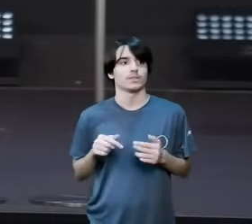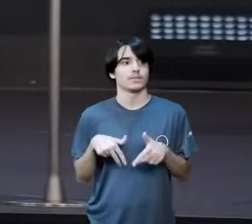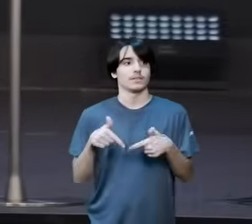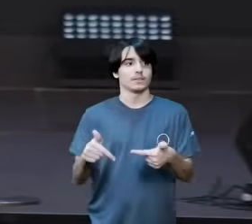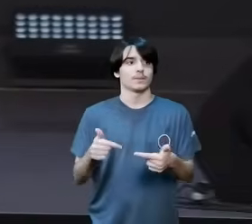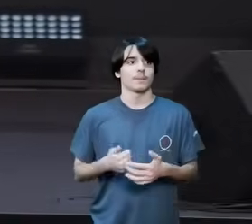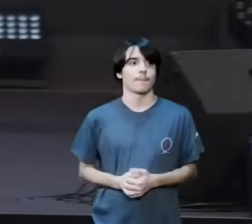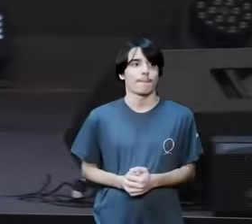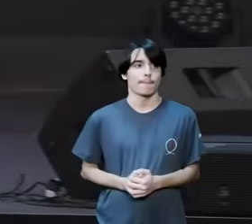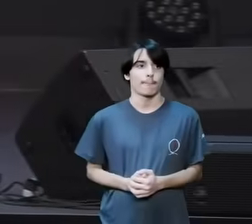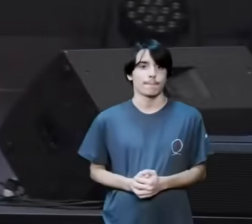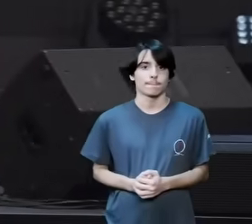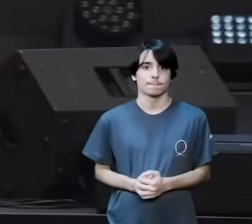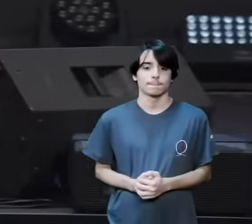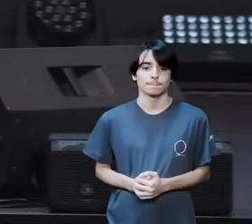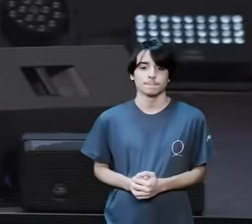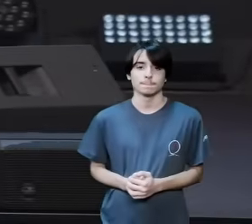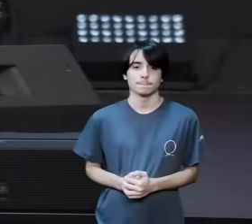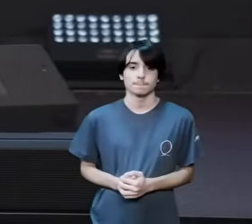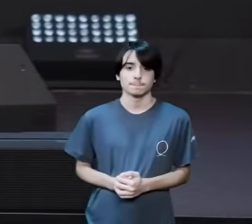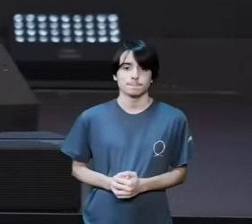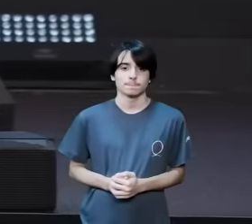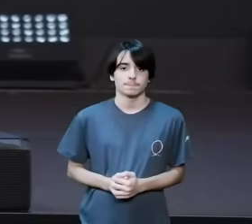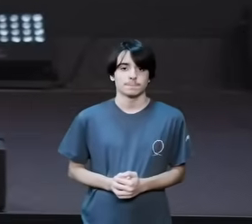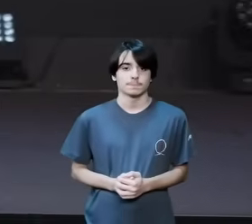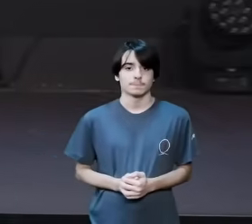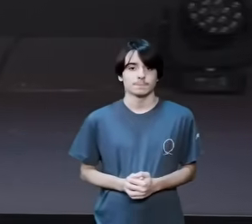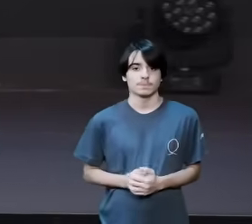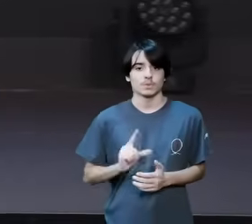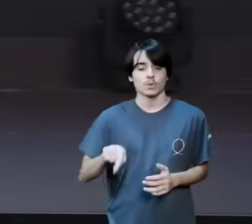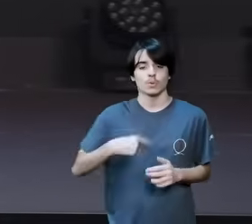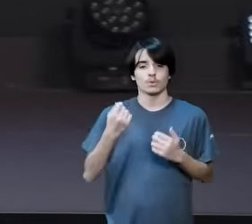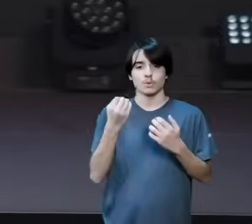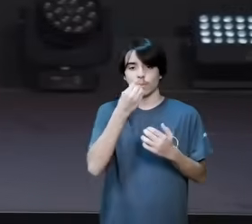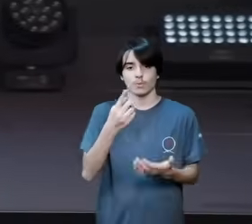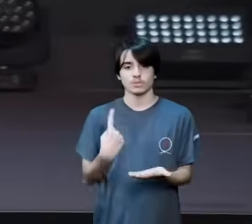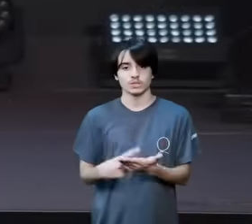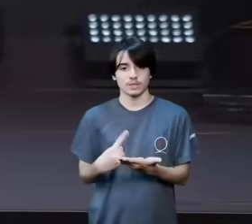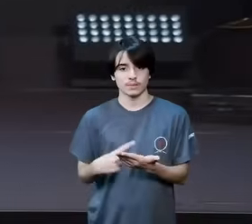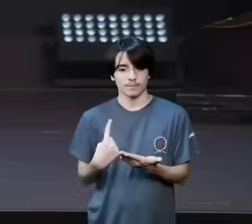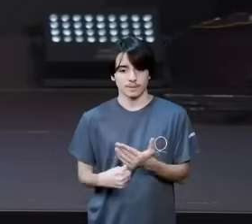Vou falar rasgado que é para todo mundo entender. A gente é bom de campanha.